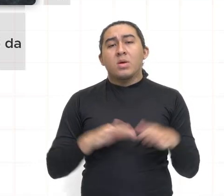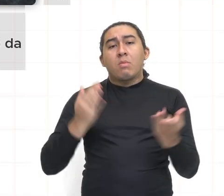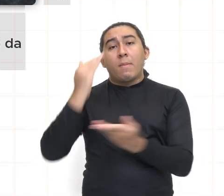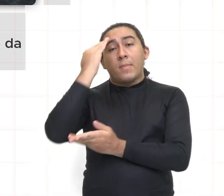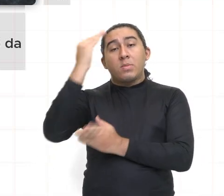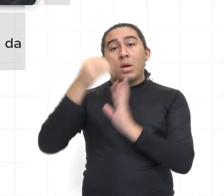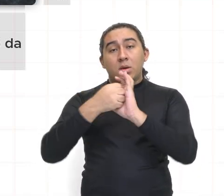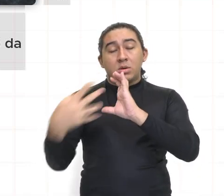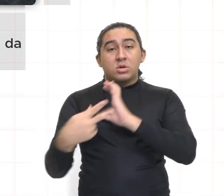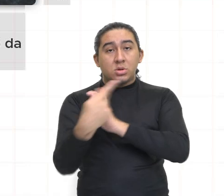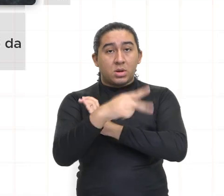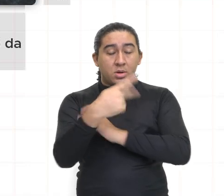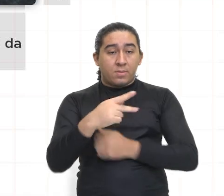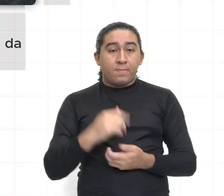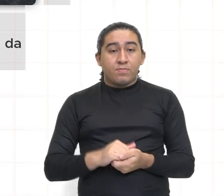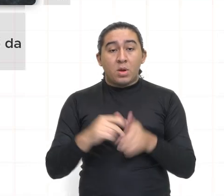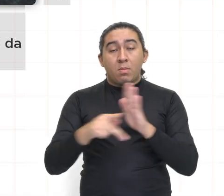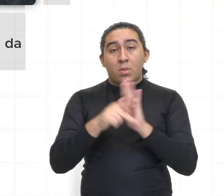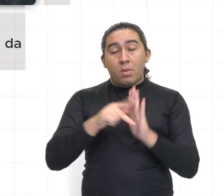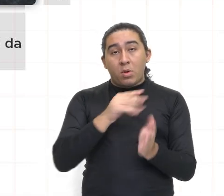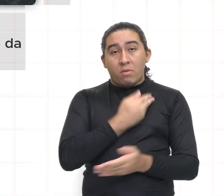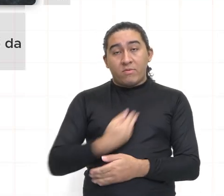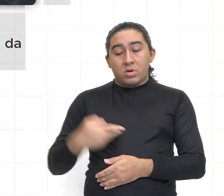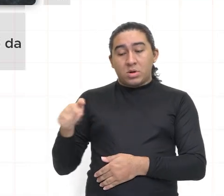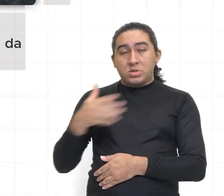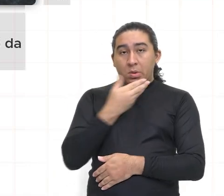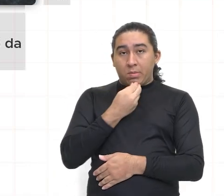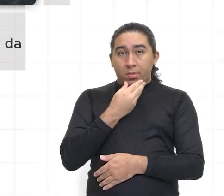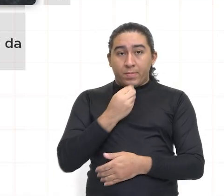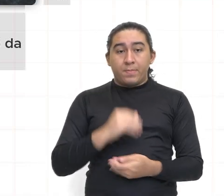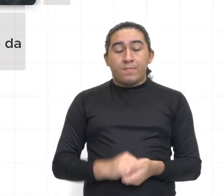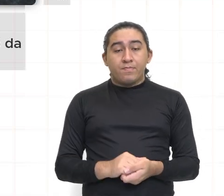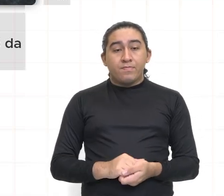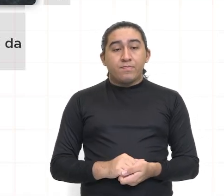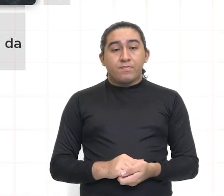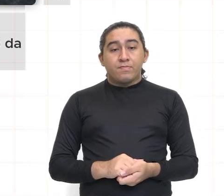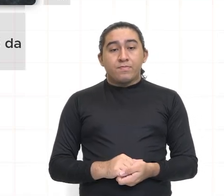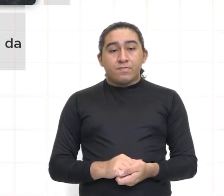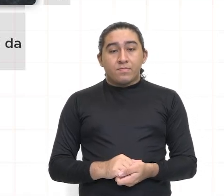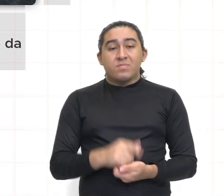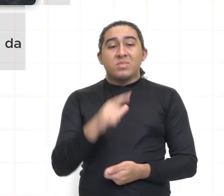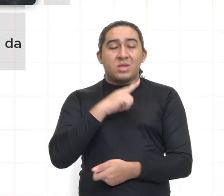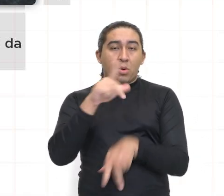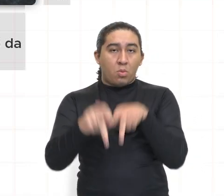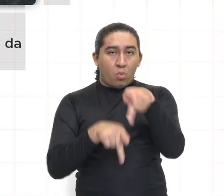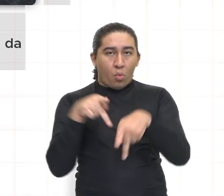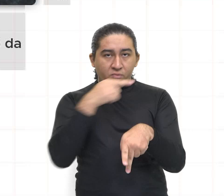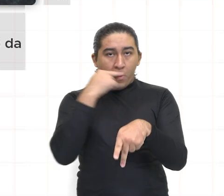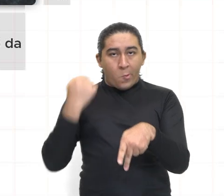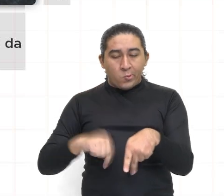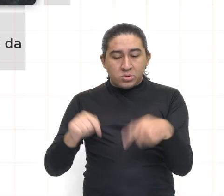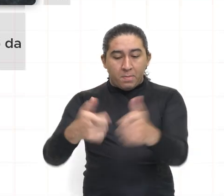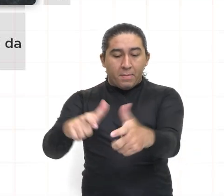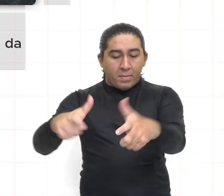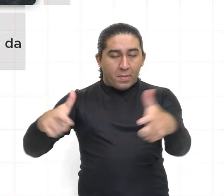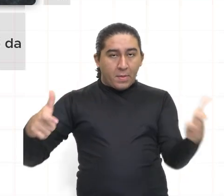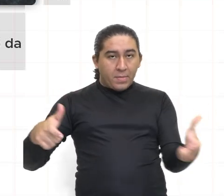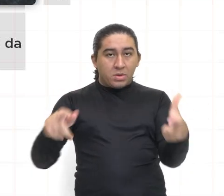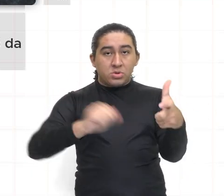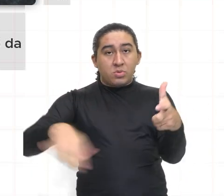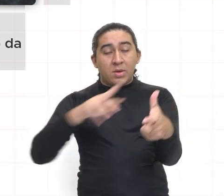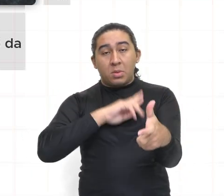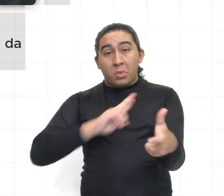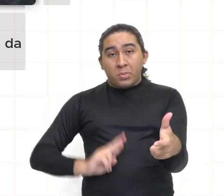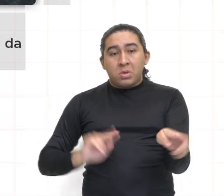principais características, professor, do governo do Stalin? Houve um aumento artificial da população russa nas repúblicas,